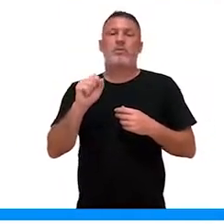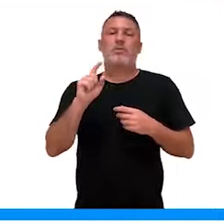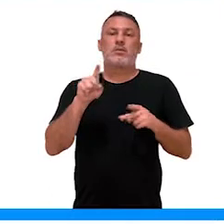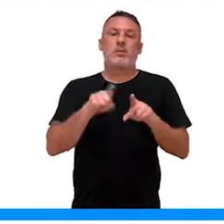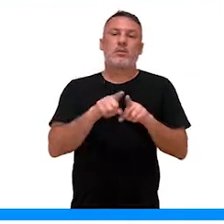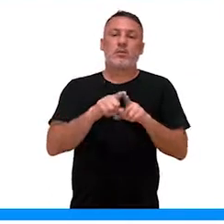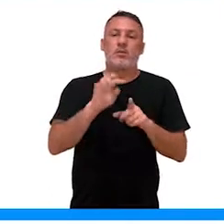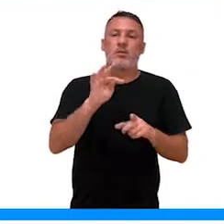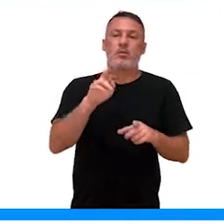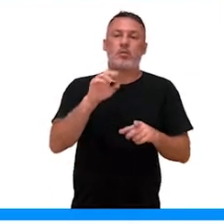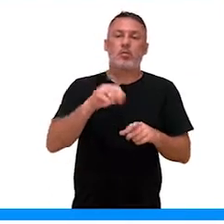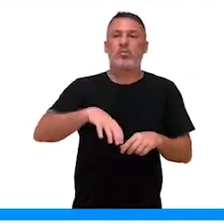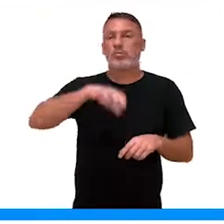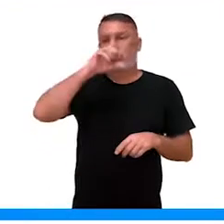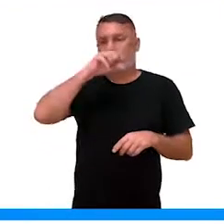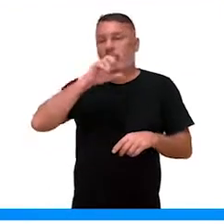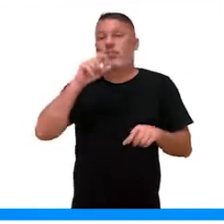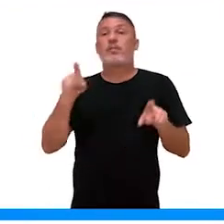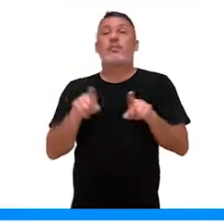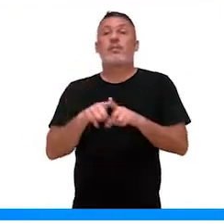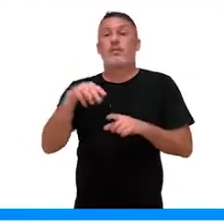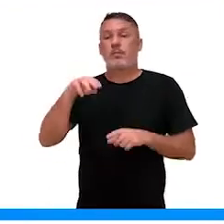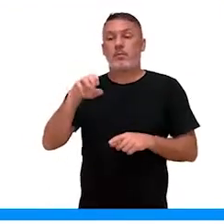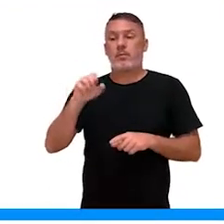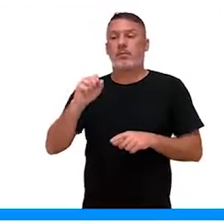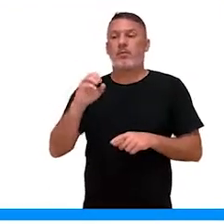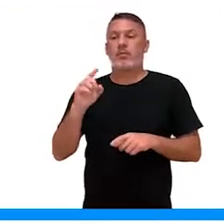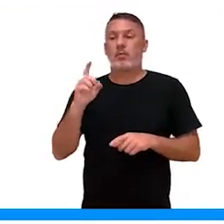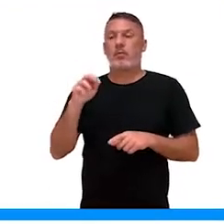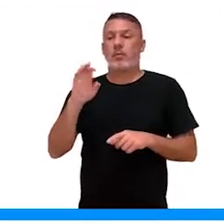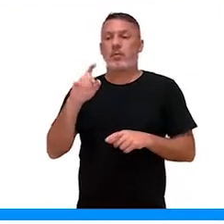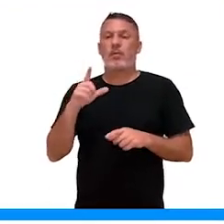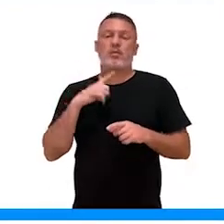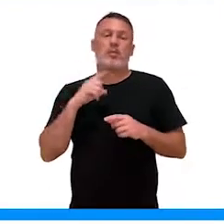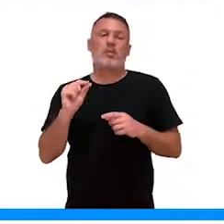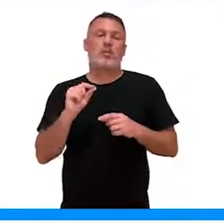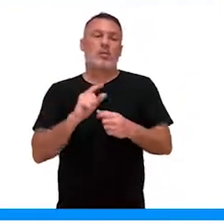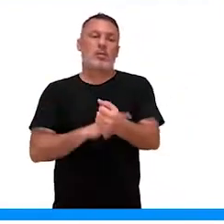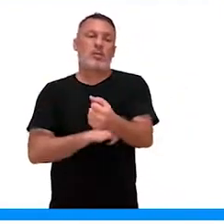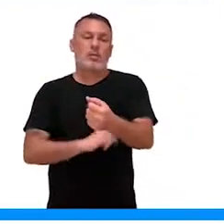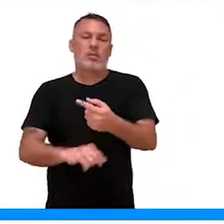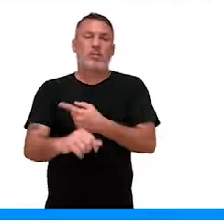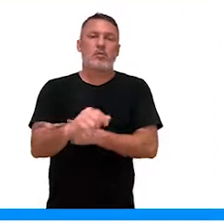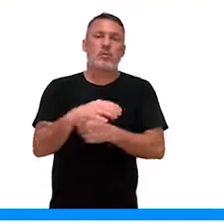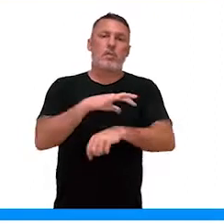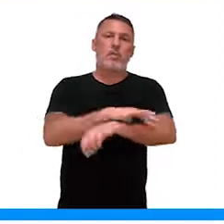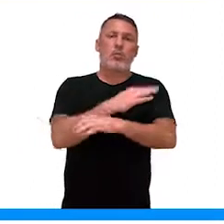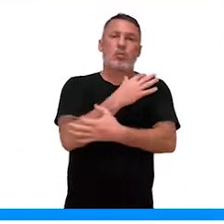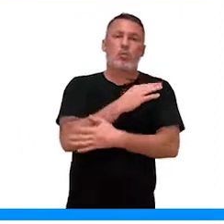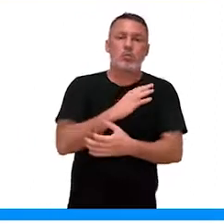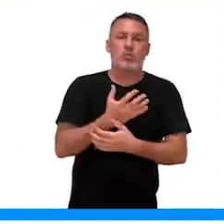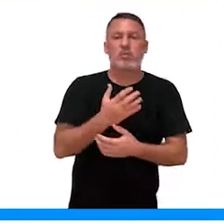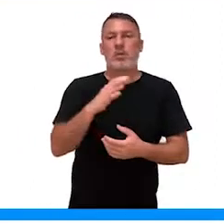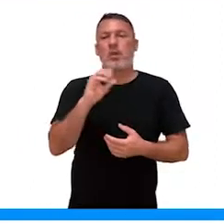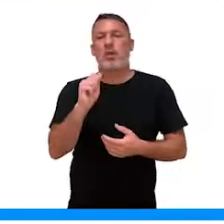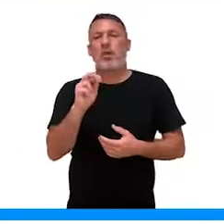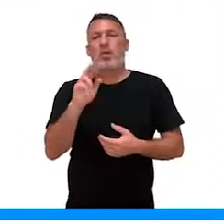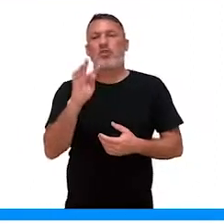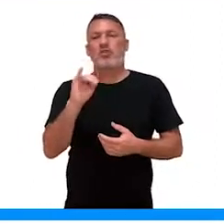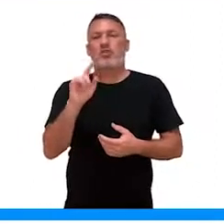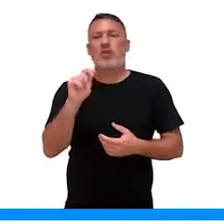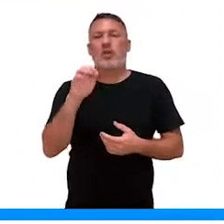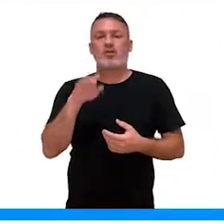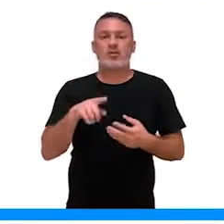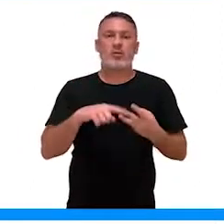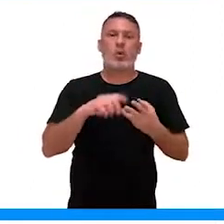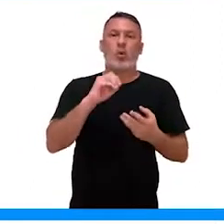digestório, e a mesoderme, que dá origem à nossa derme, aos nossos músculos, cartilagens,